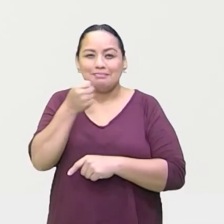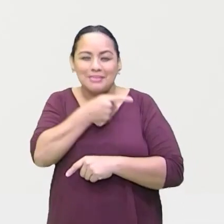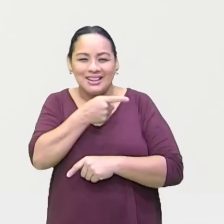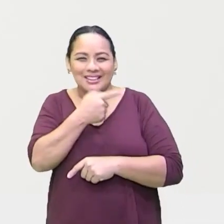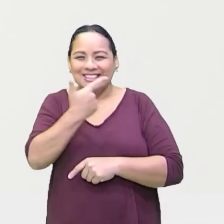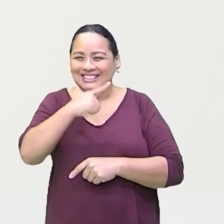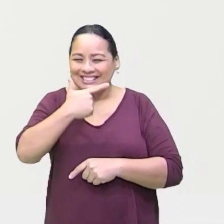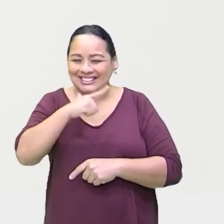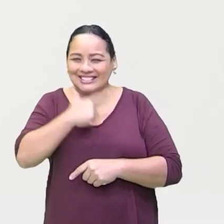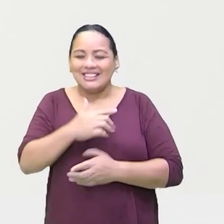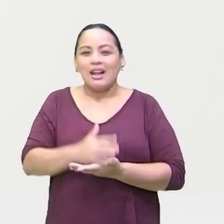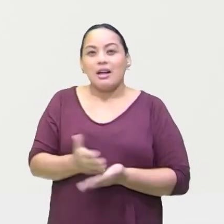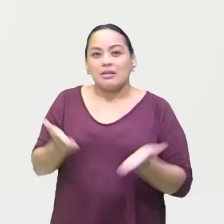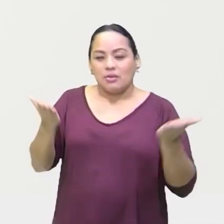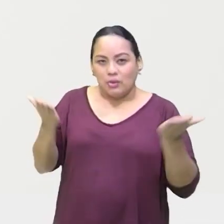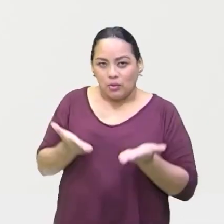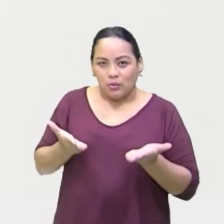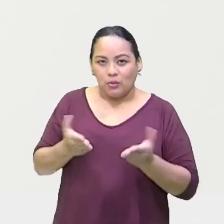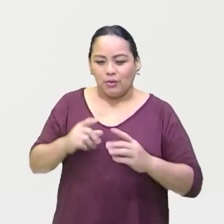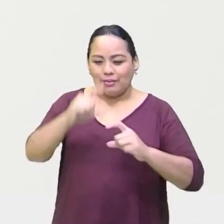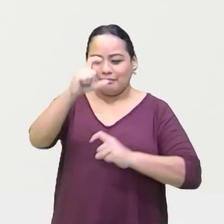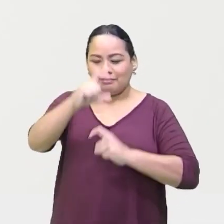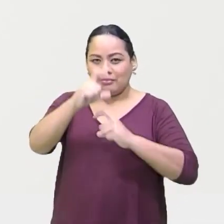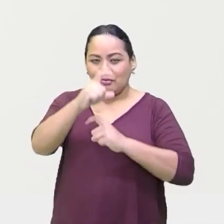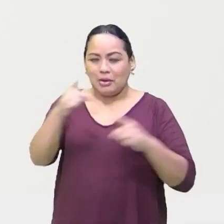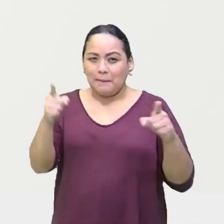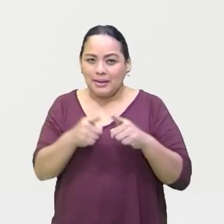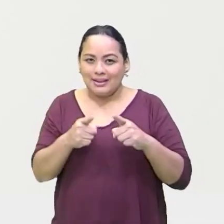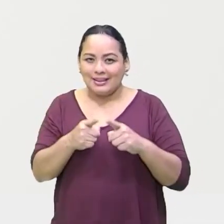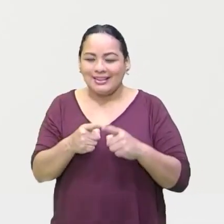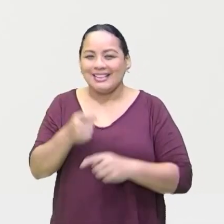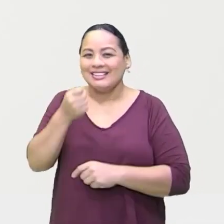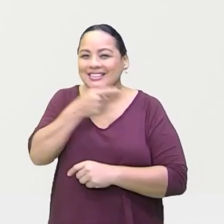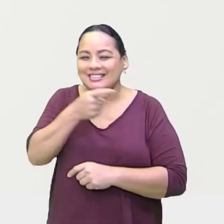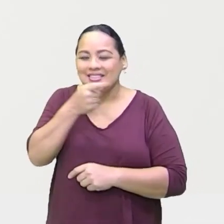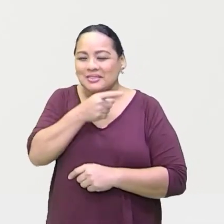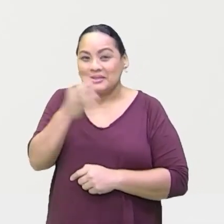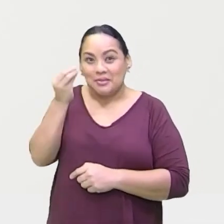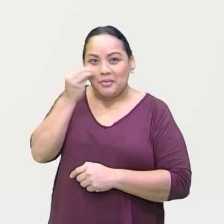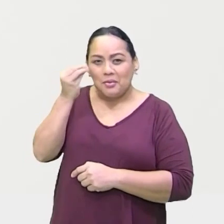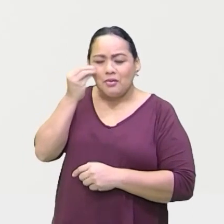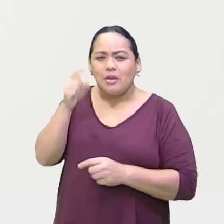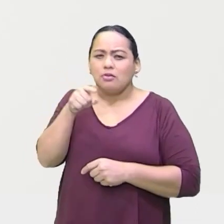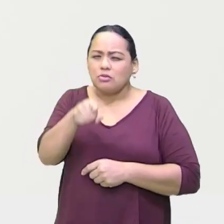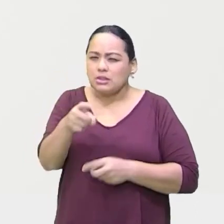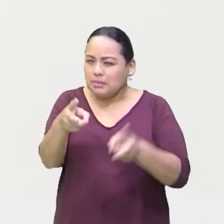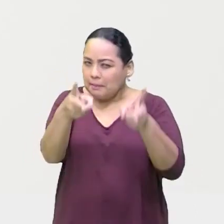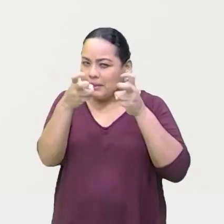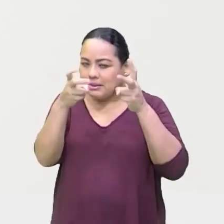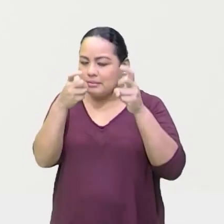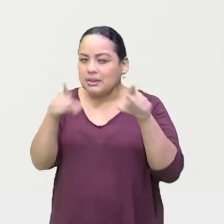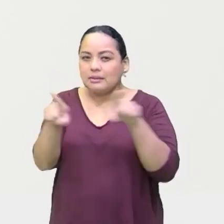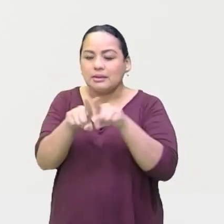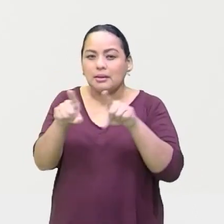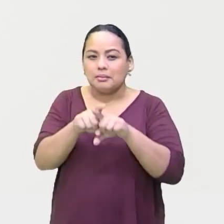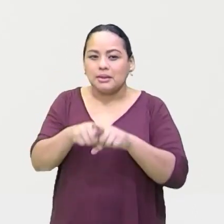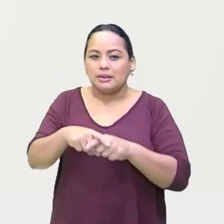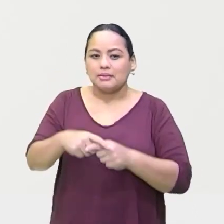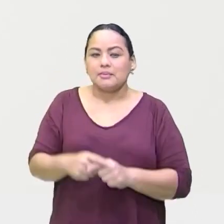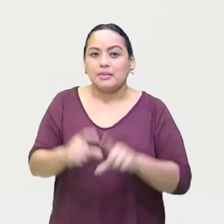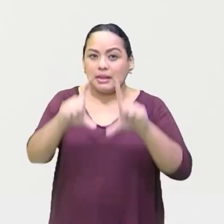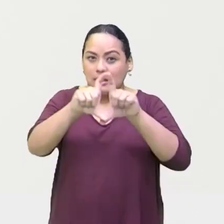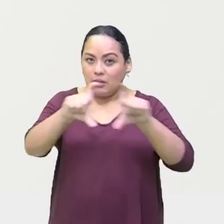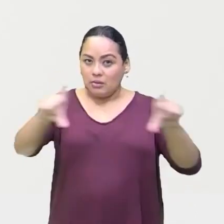momento, nós vamos ver a tirinha, né, humorística. Olha só, percebam que ela está também na